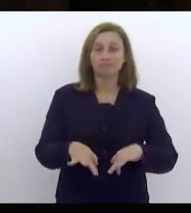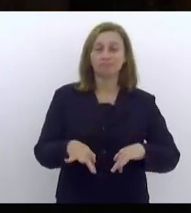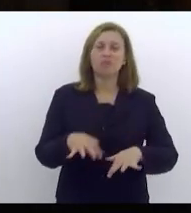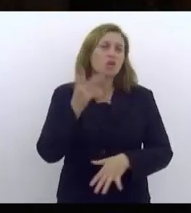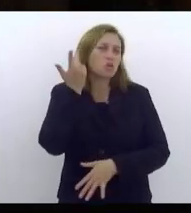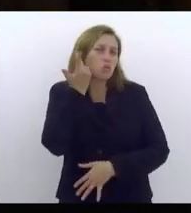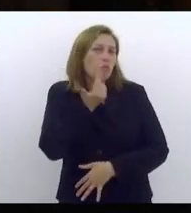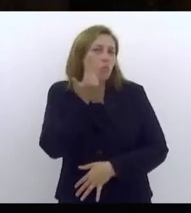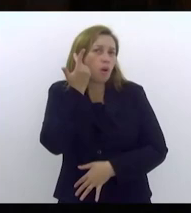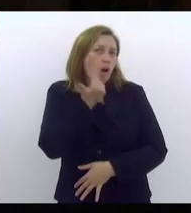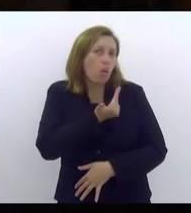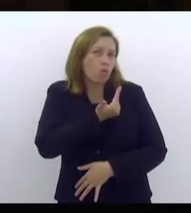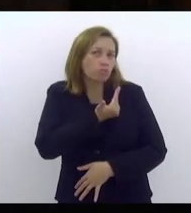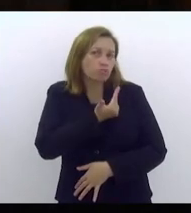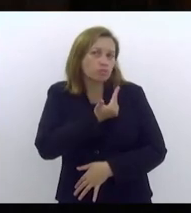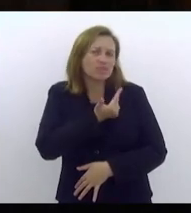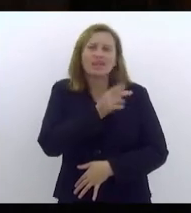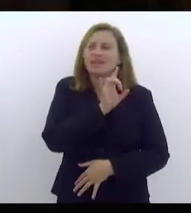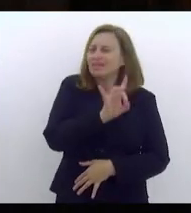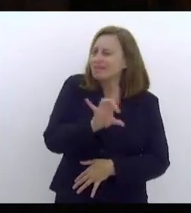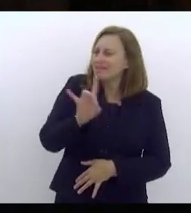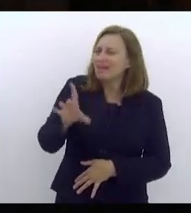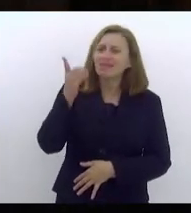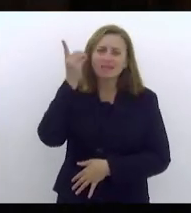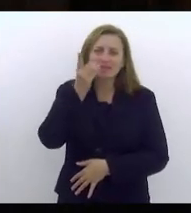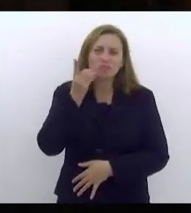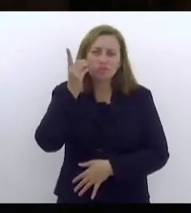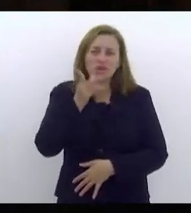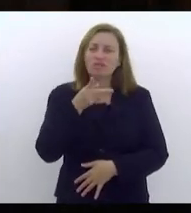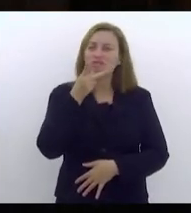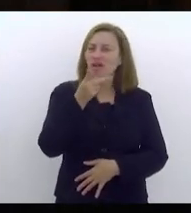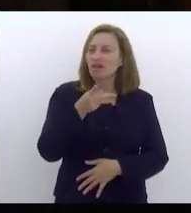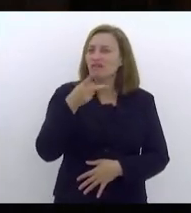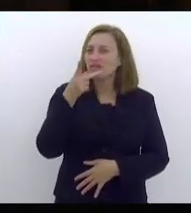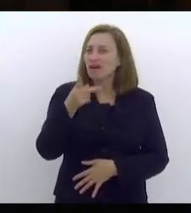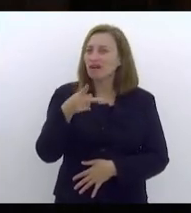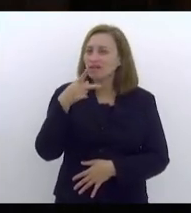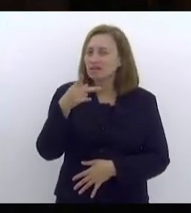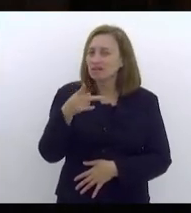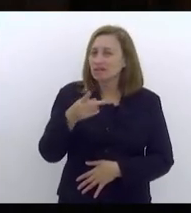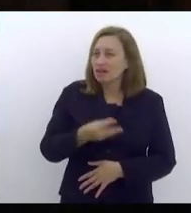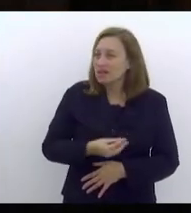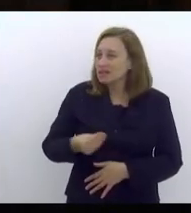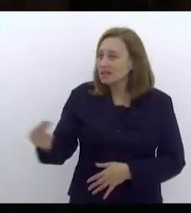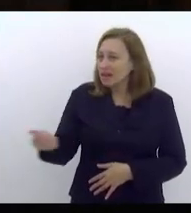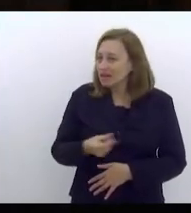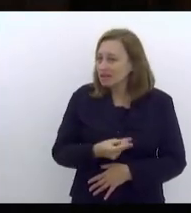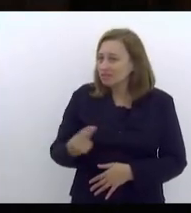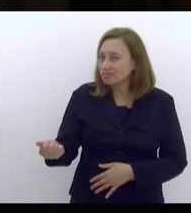comum que cada deputado que vai falando vai se retirando.